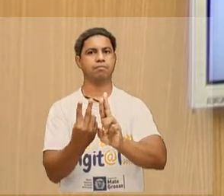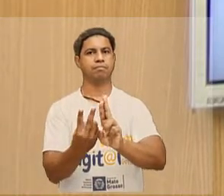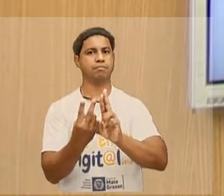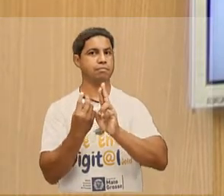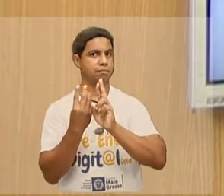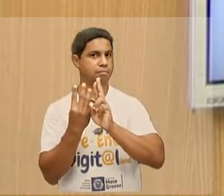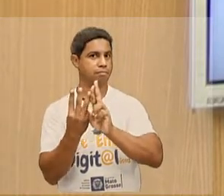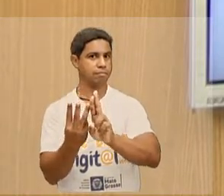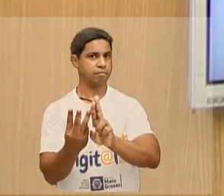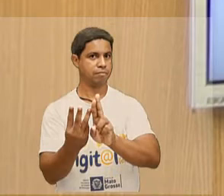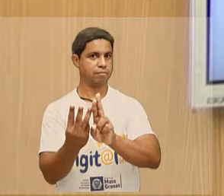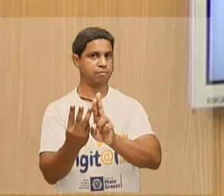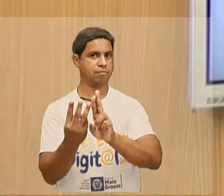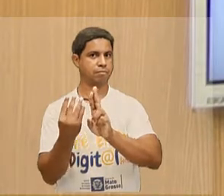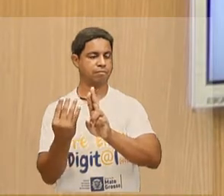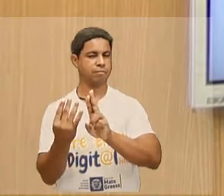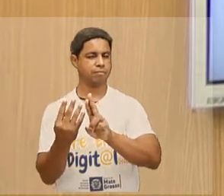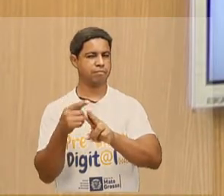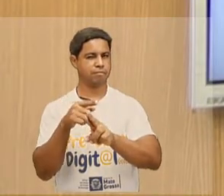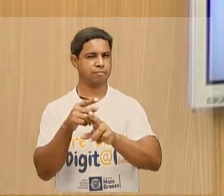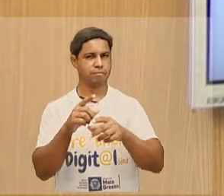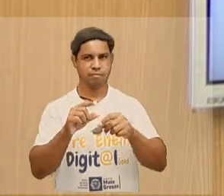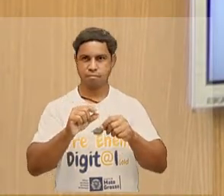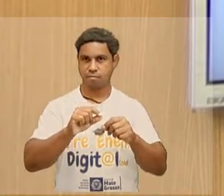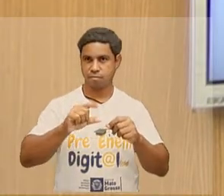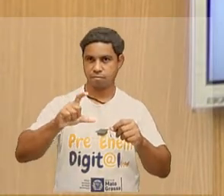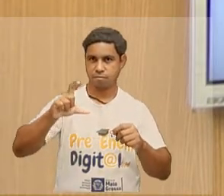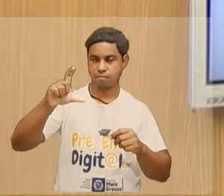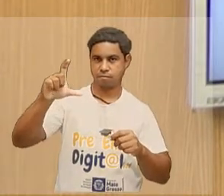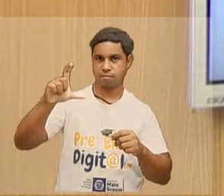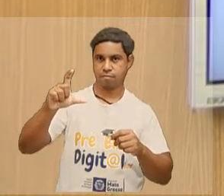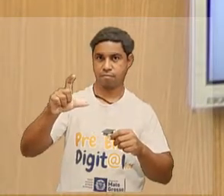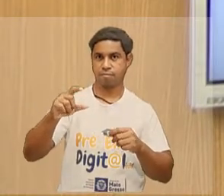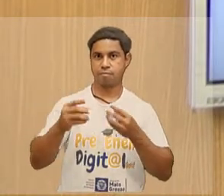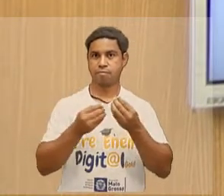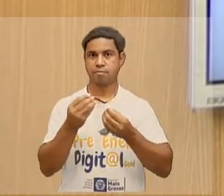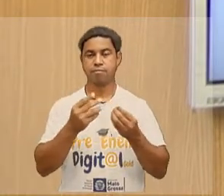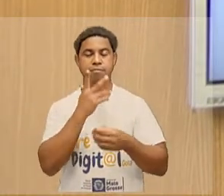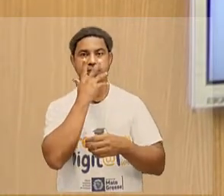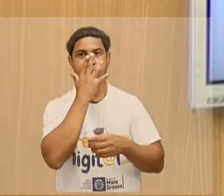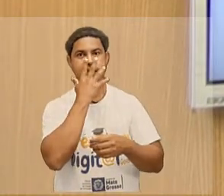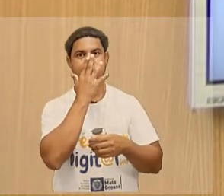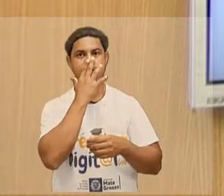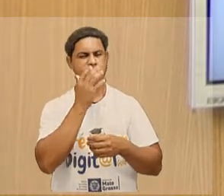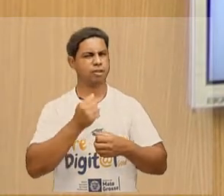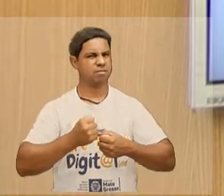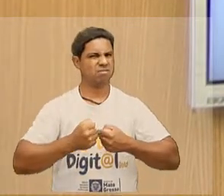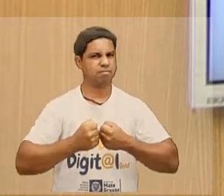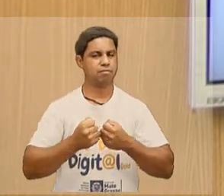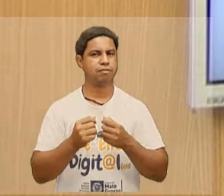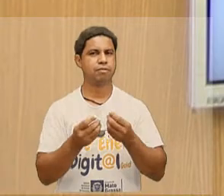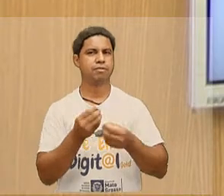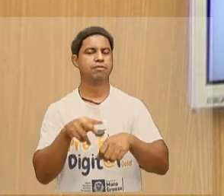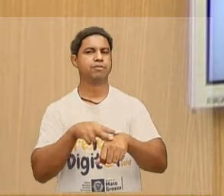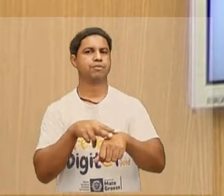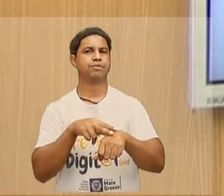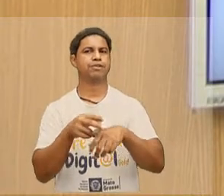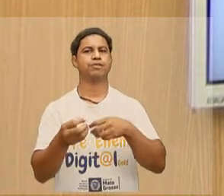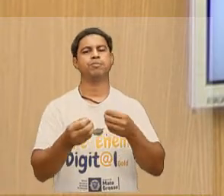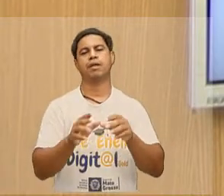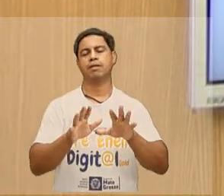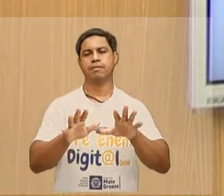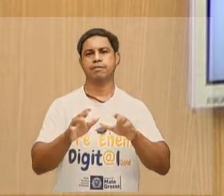nem o poderoso, incrível Hulk. Fechou, moçadinha? Bom, mas, como você já